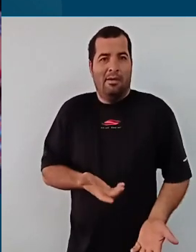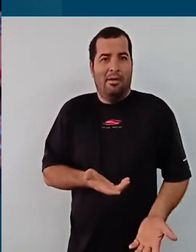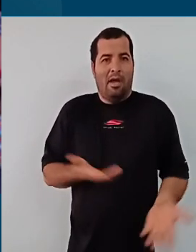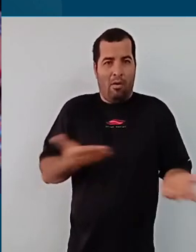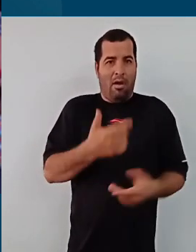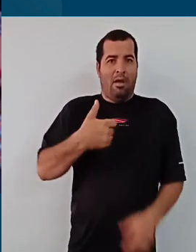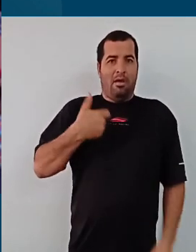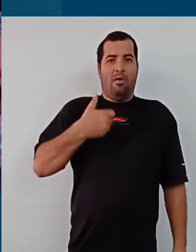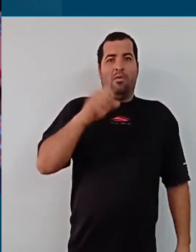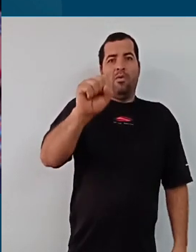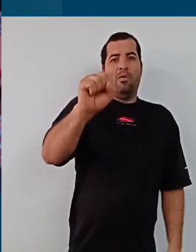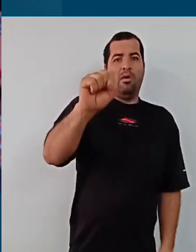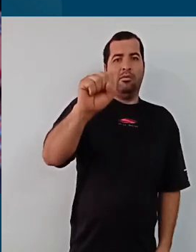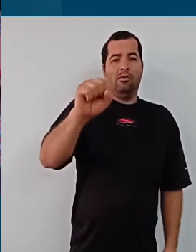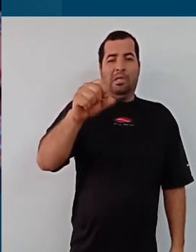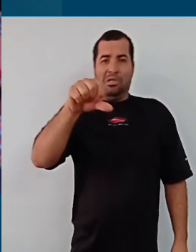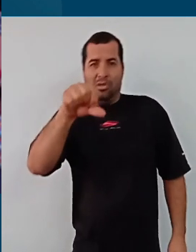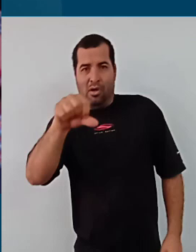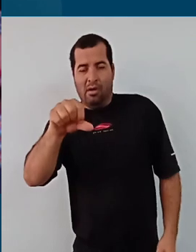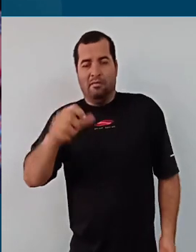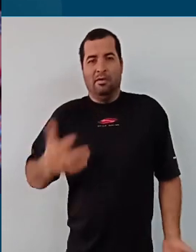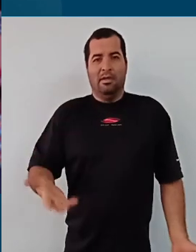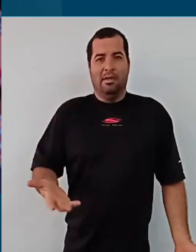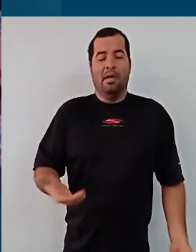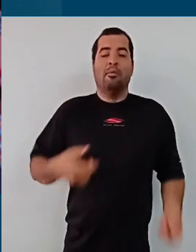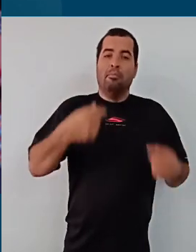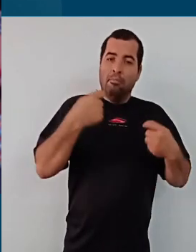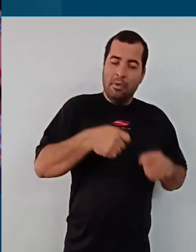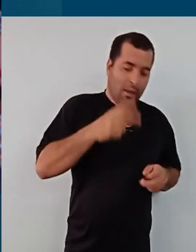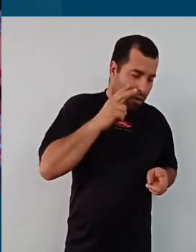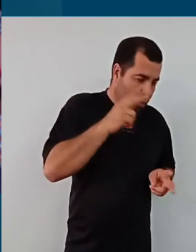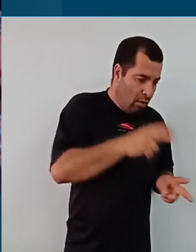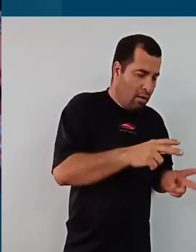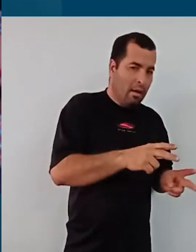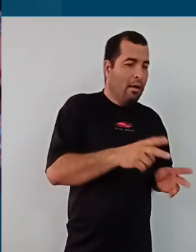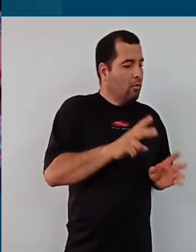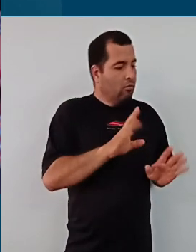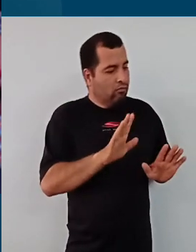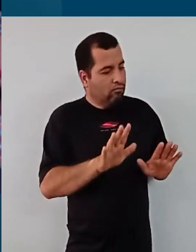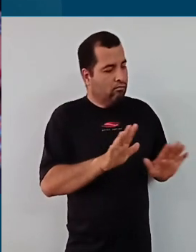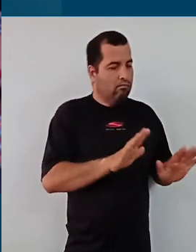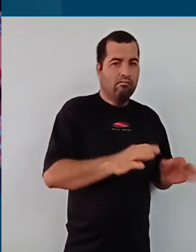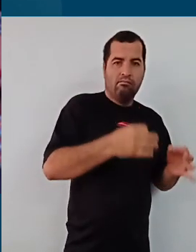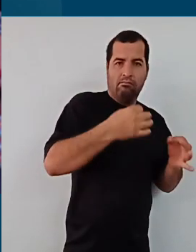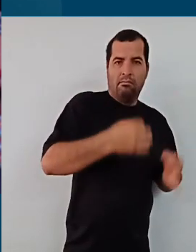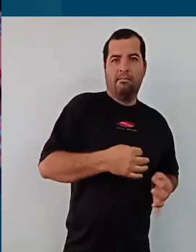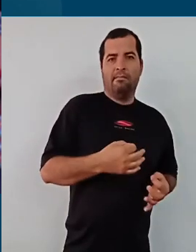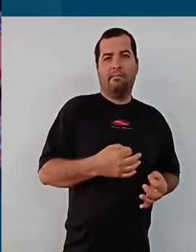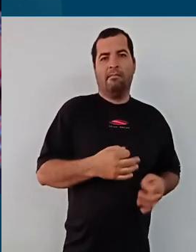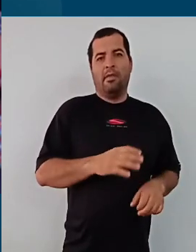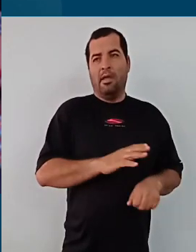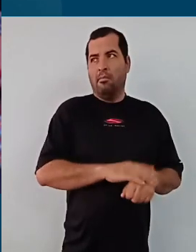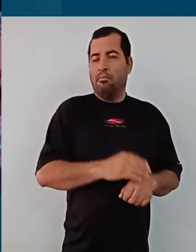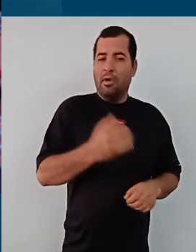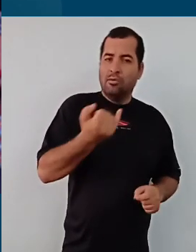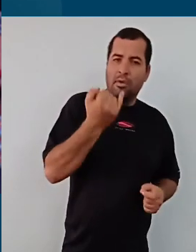com 8 para 9 anos. Então a gente vai precisar olhar para ela com muito cuidado. Então, mais do que